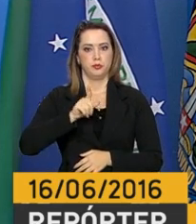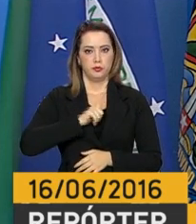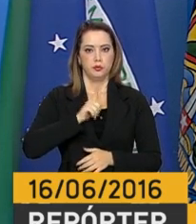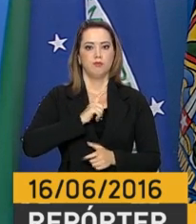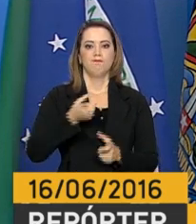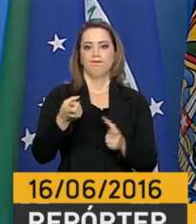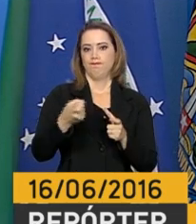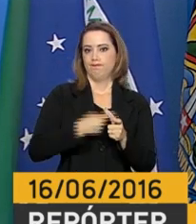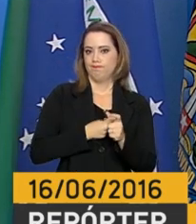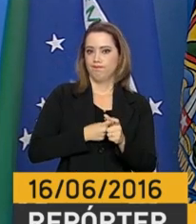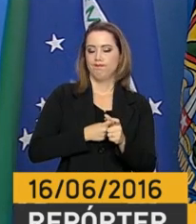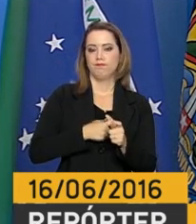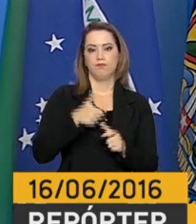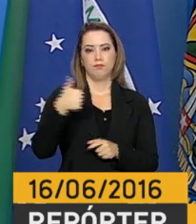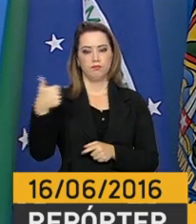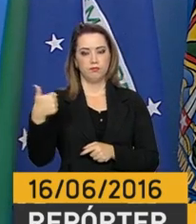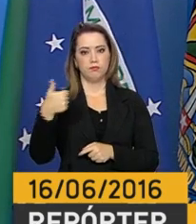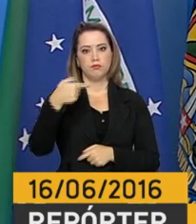extraordinário de